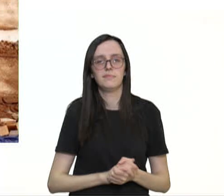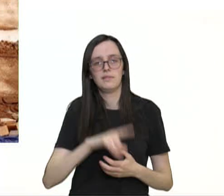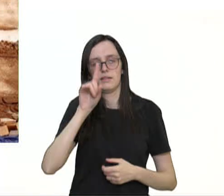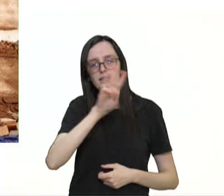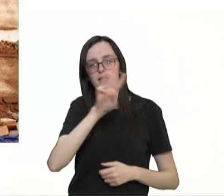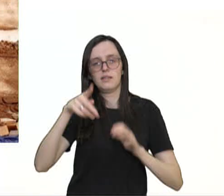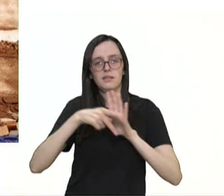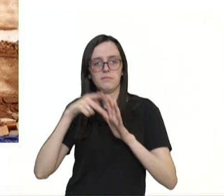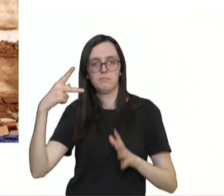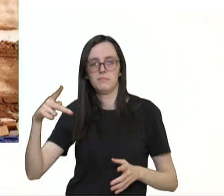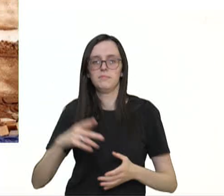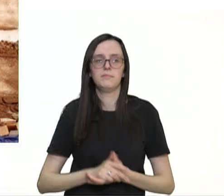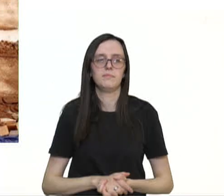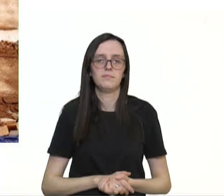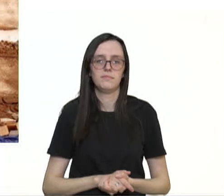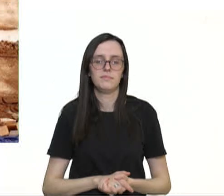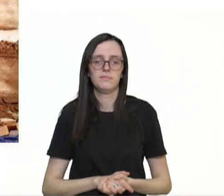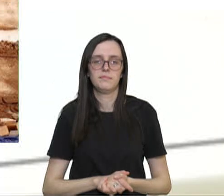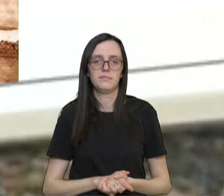do Vicky Muniz, que tem.